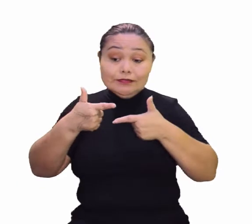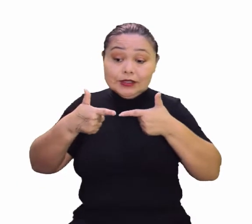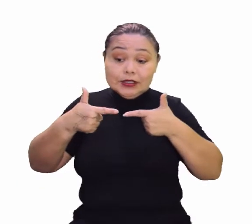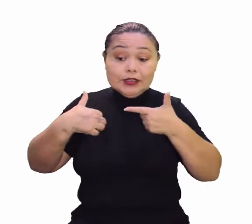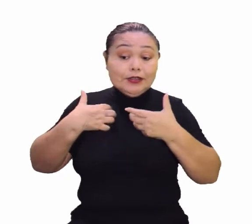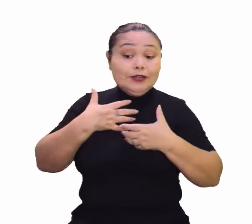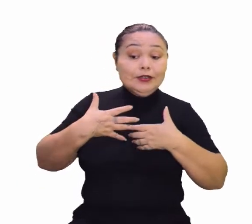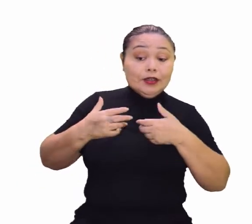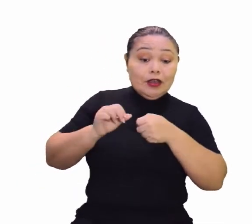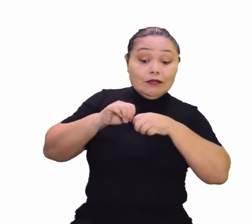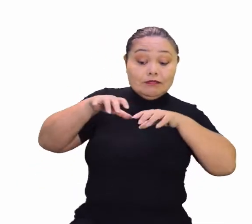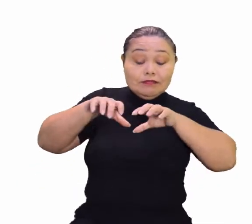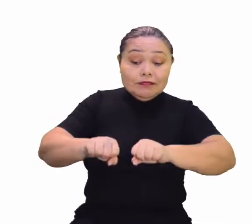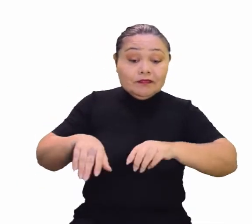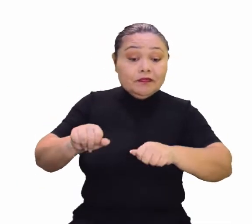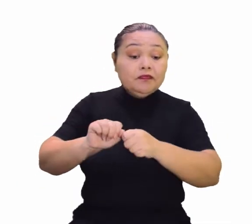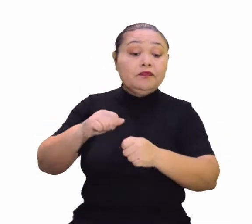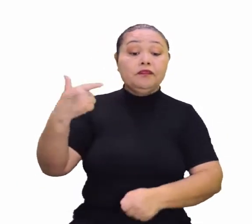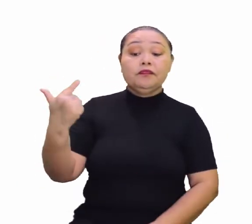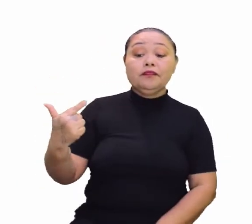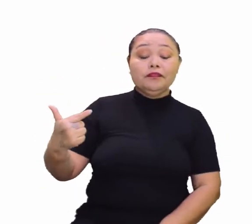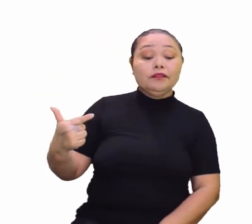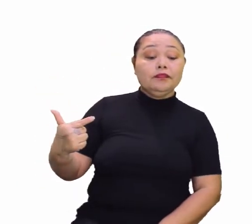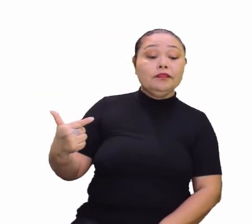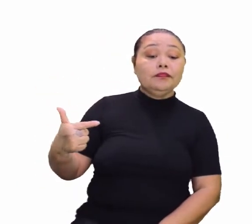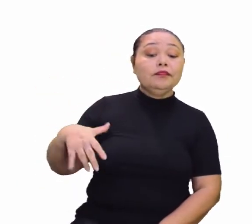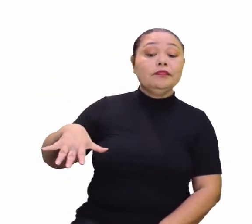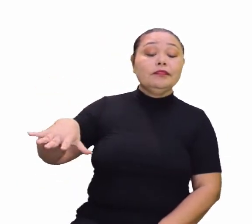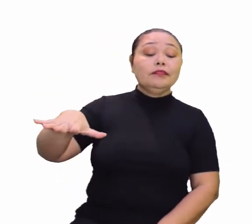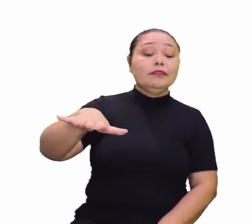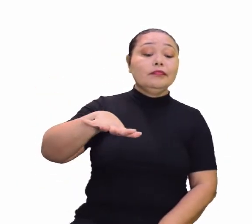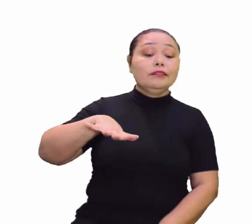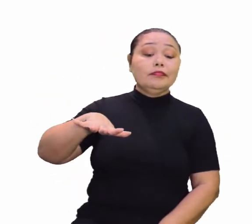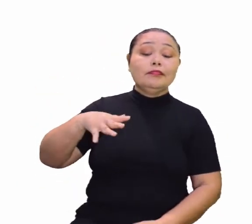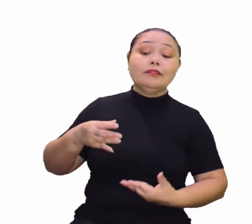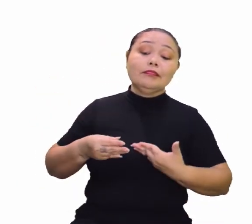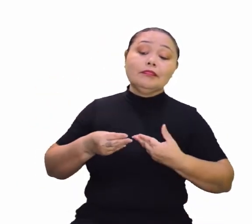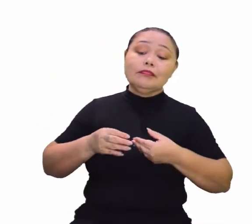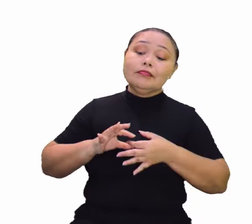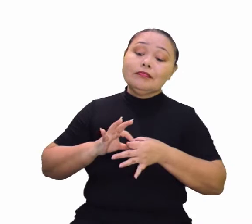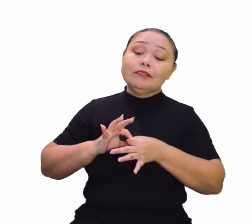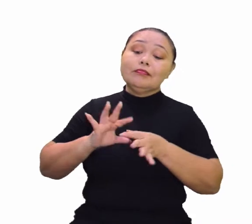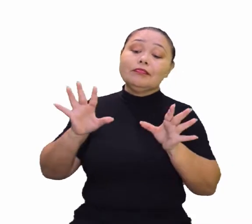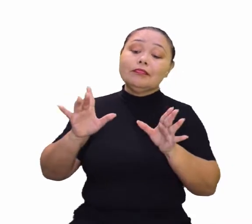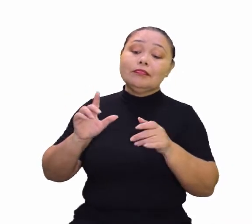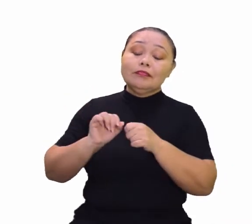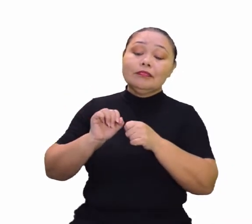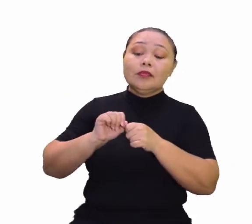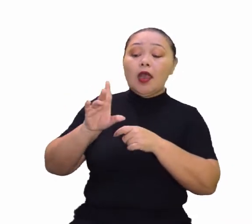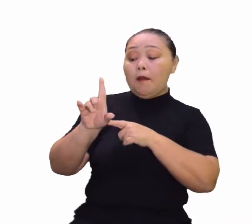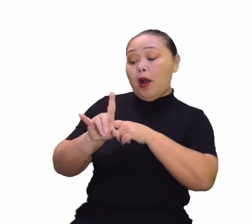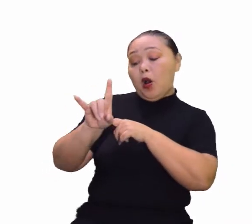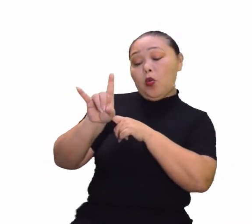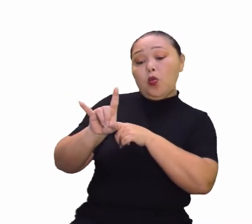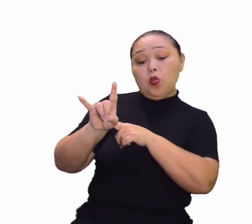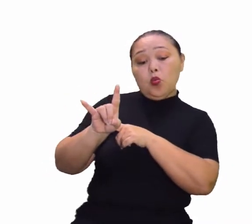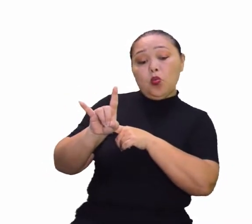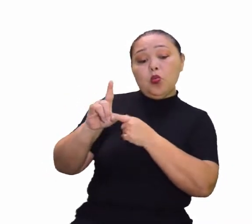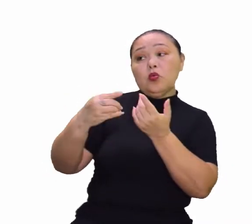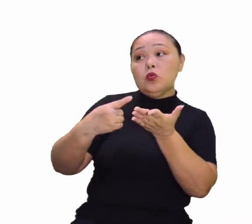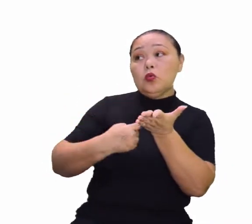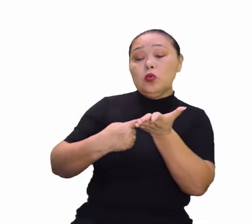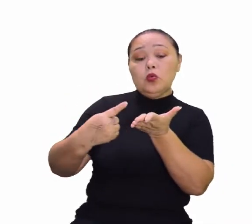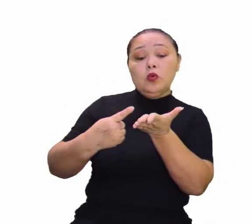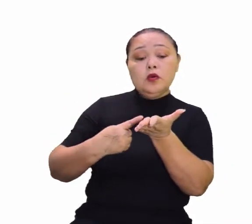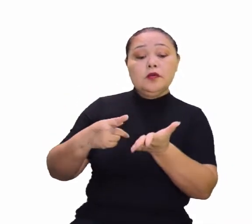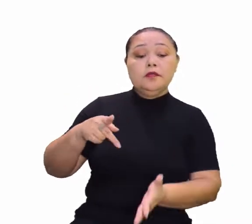bem. Então, aí nós temos a segunda legenda, que é a região cedida pela Bolívia com o